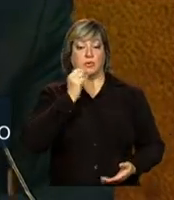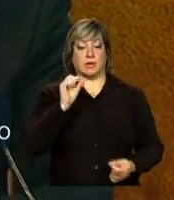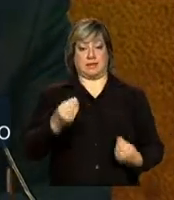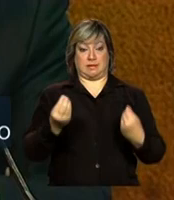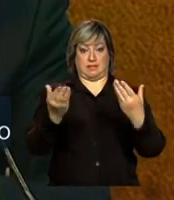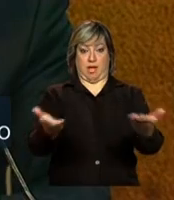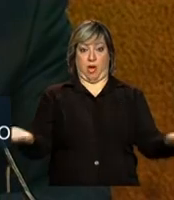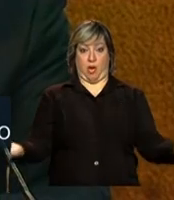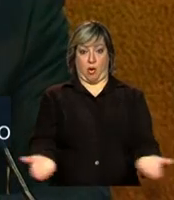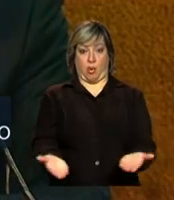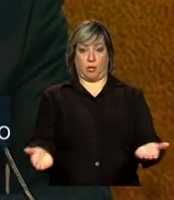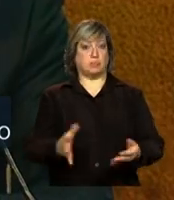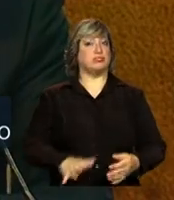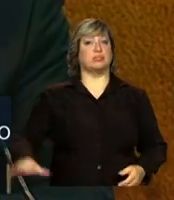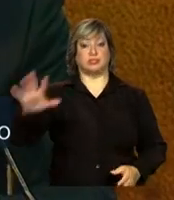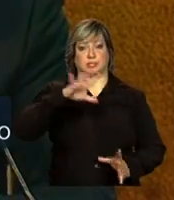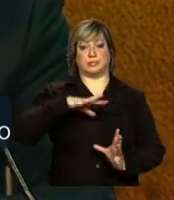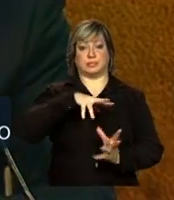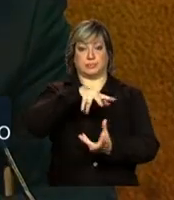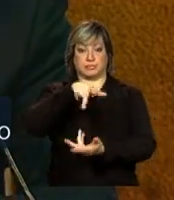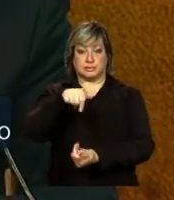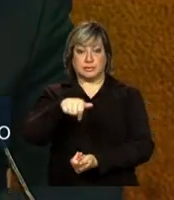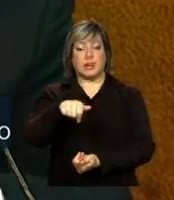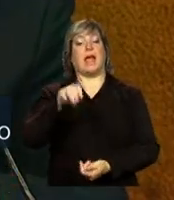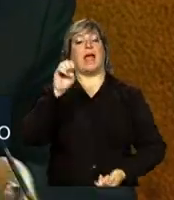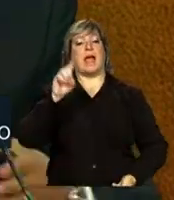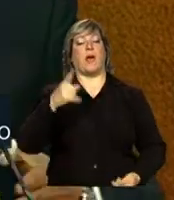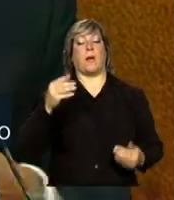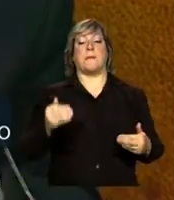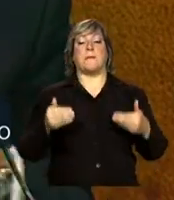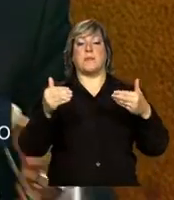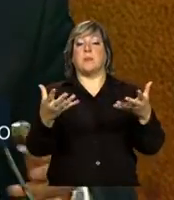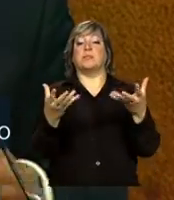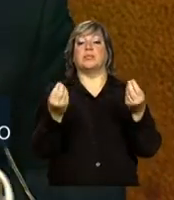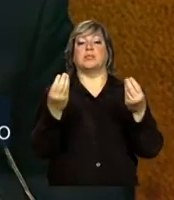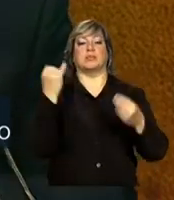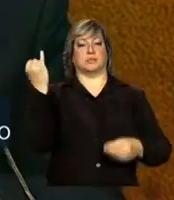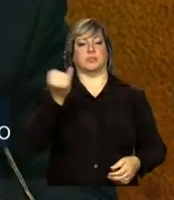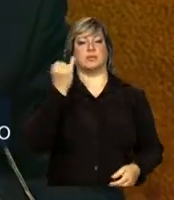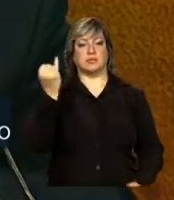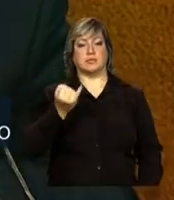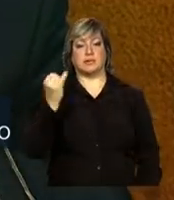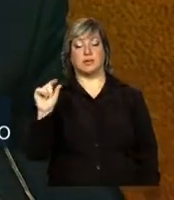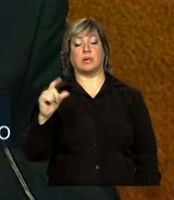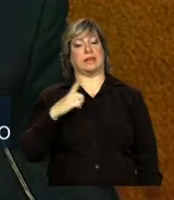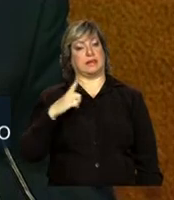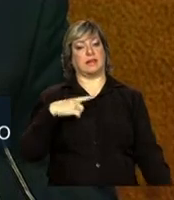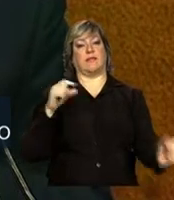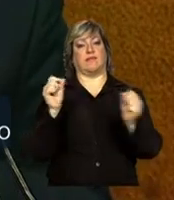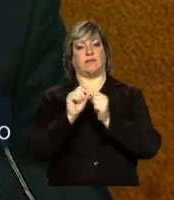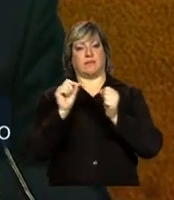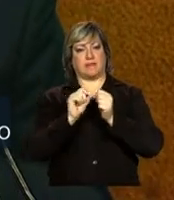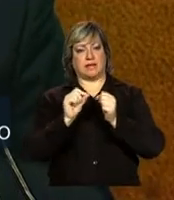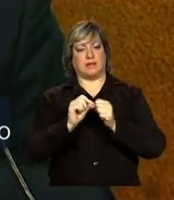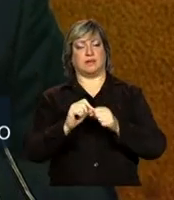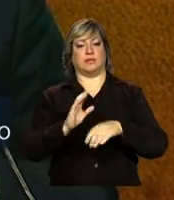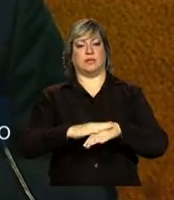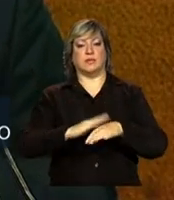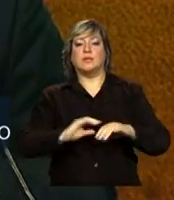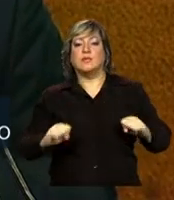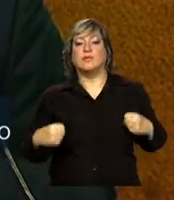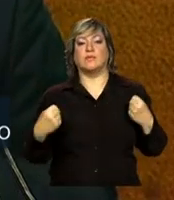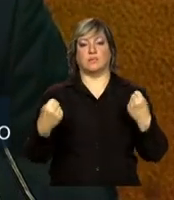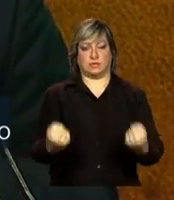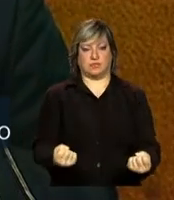apresentada pela conjuntura Mundial Sem dúvida é um passo muito importante est que está sendo feito pelos esforços dos